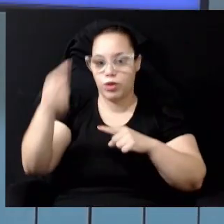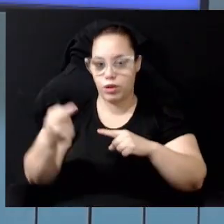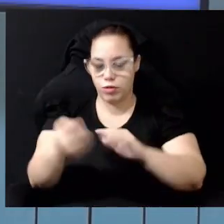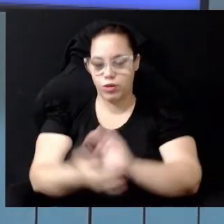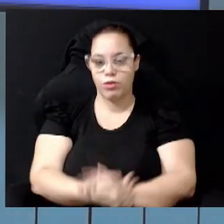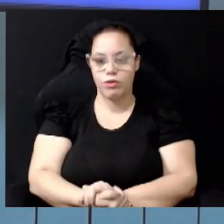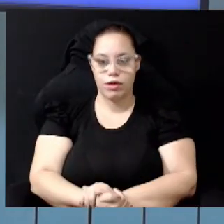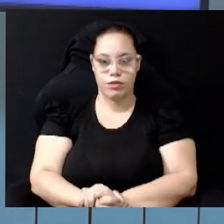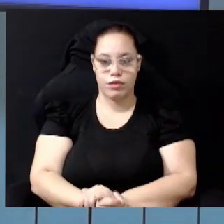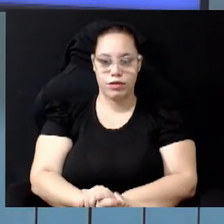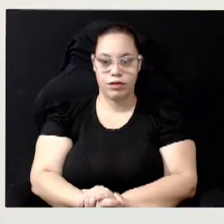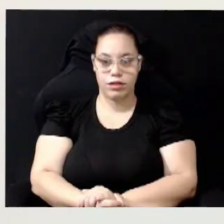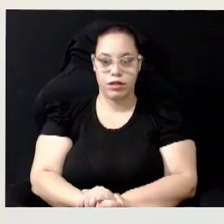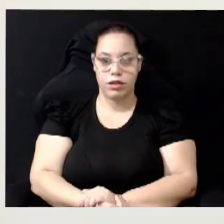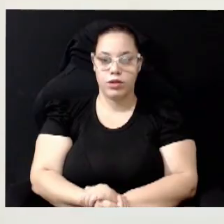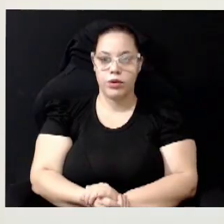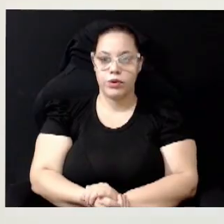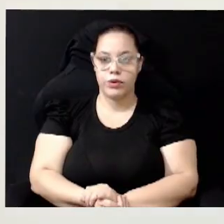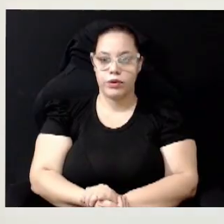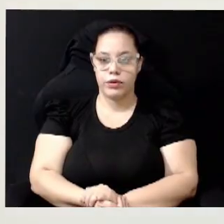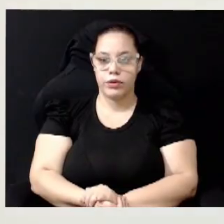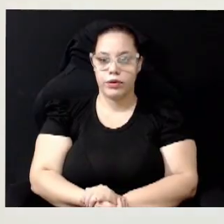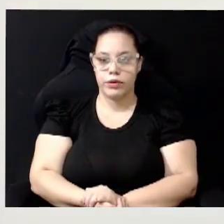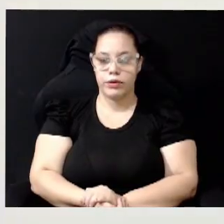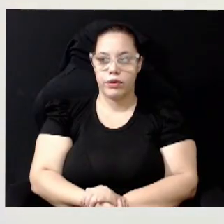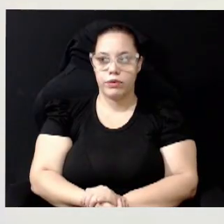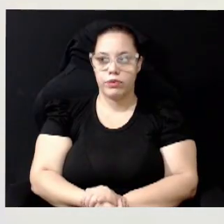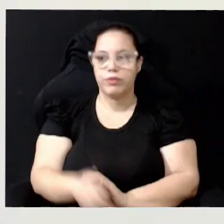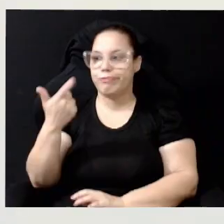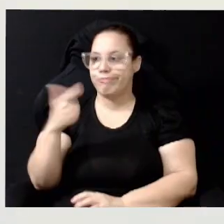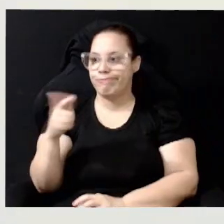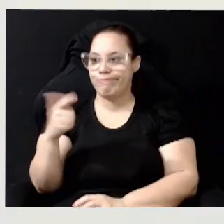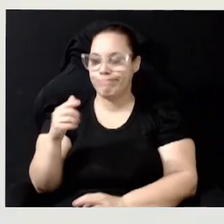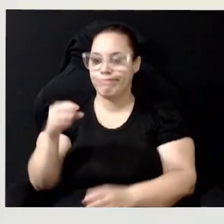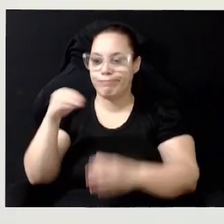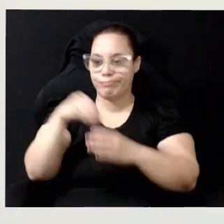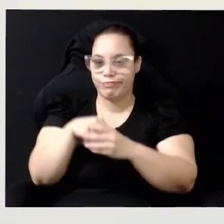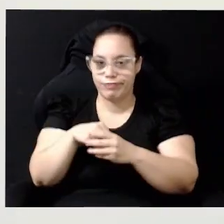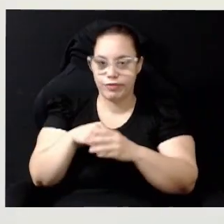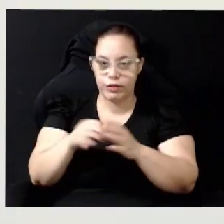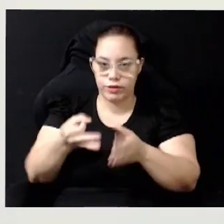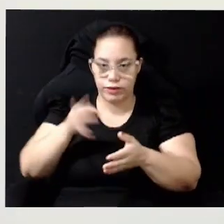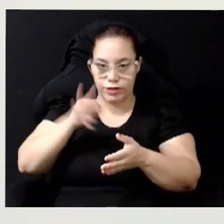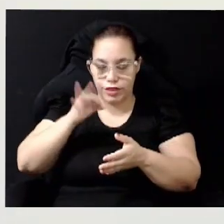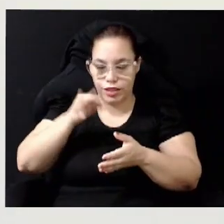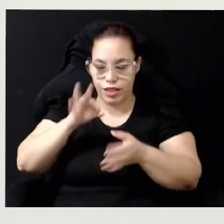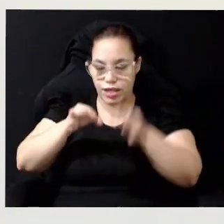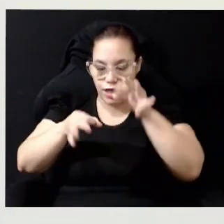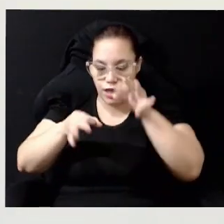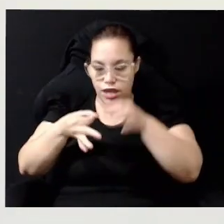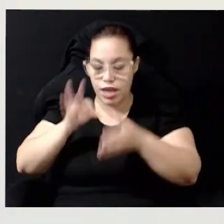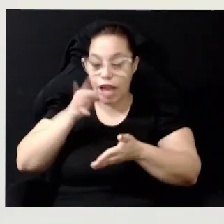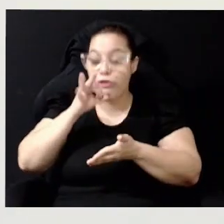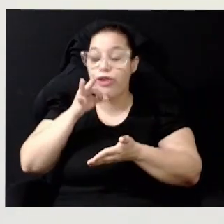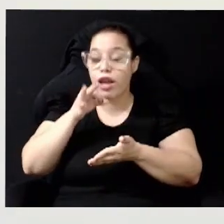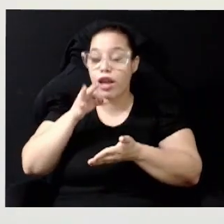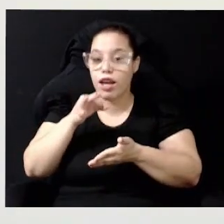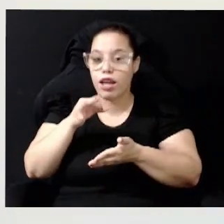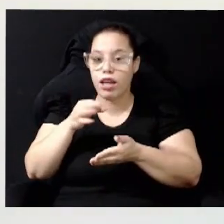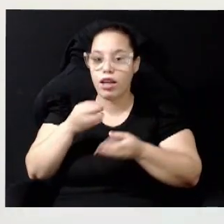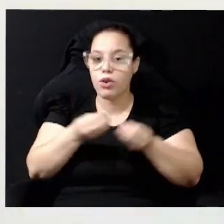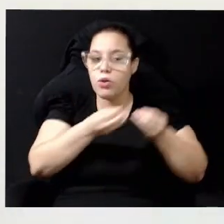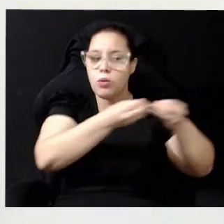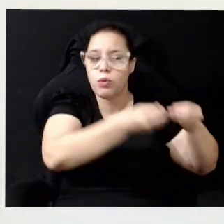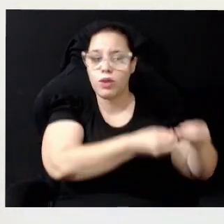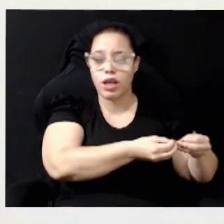pessoas. É como se fôssemos se a gente não tem dentro da nossa xícara café o suficiente, como é que eu vou